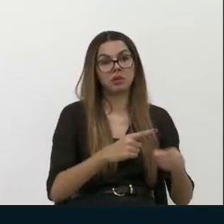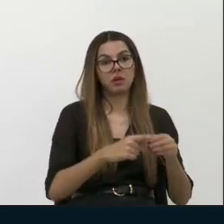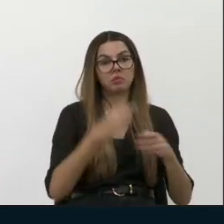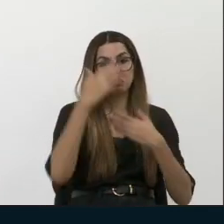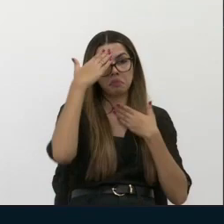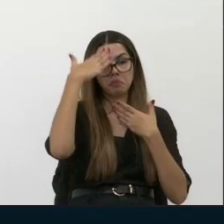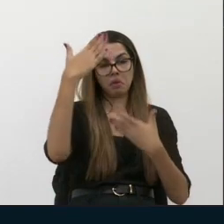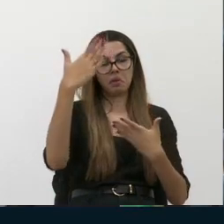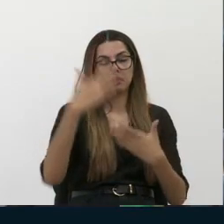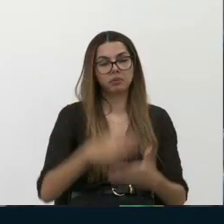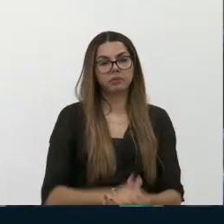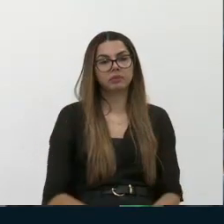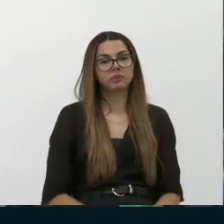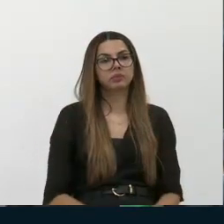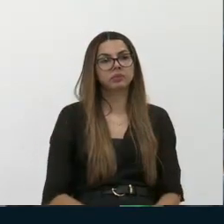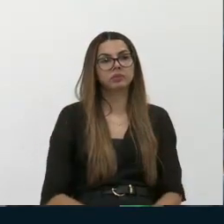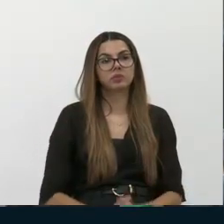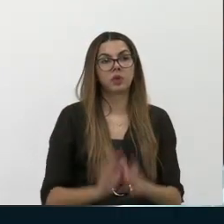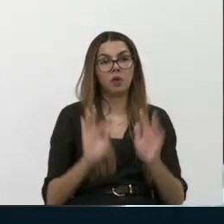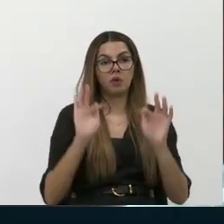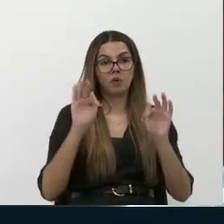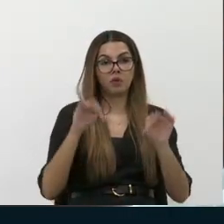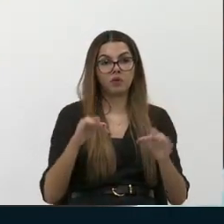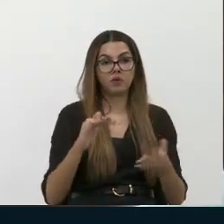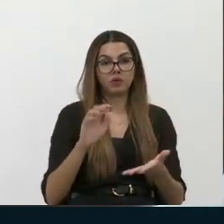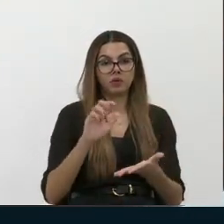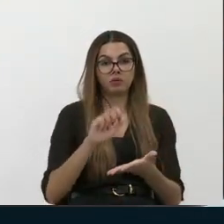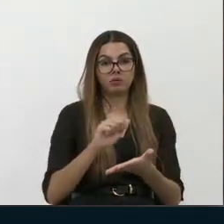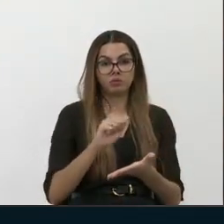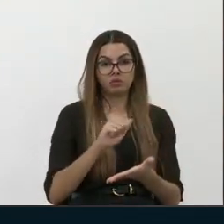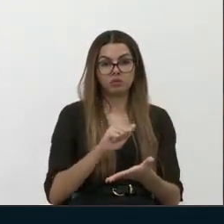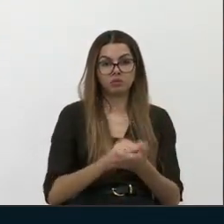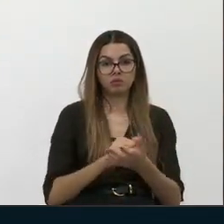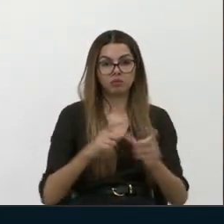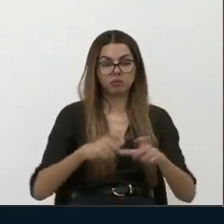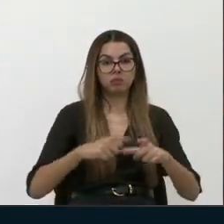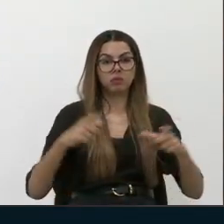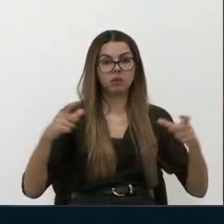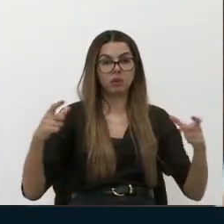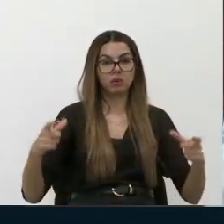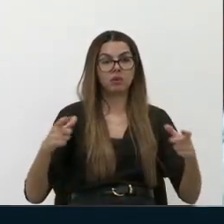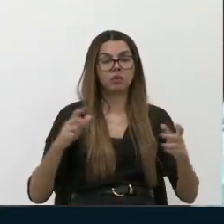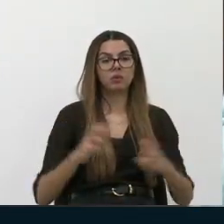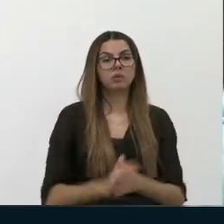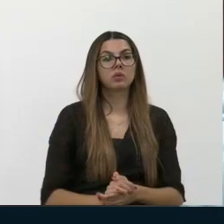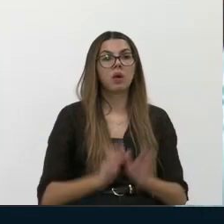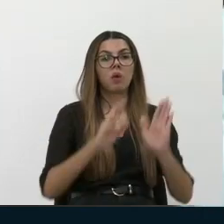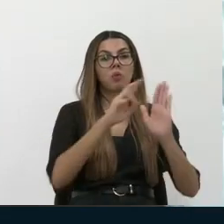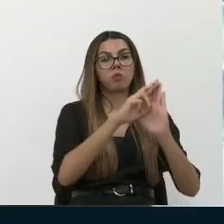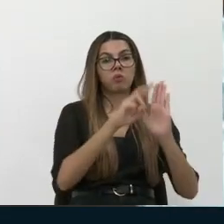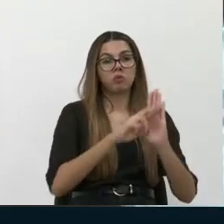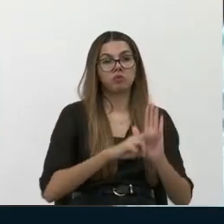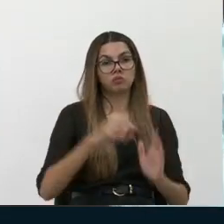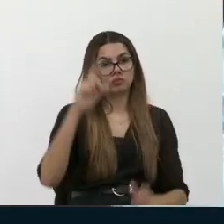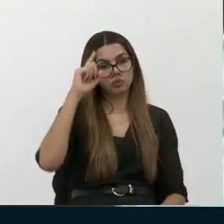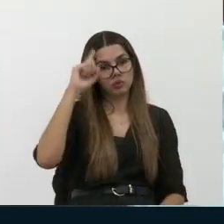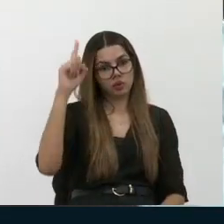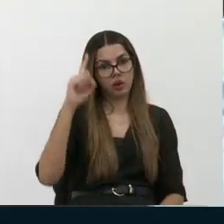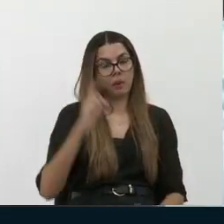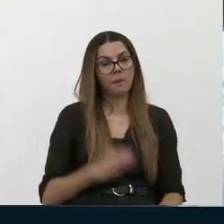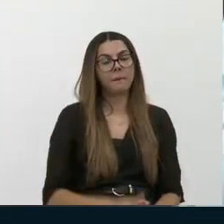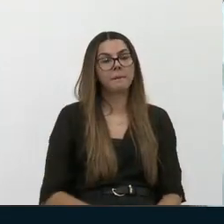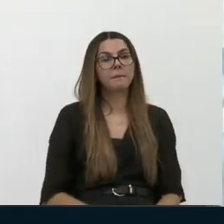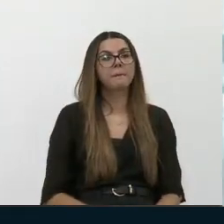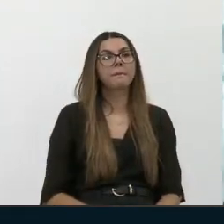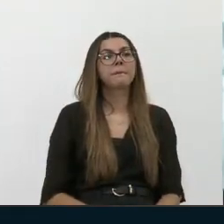obrigado. Tendo em vista o término do horário regimental destinado ao grande expediente, passemos à ordem do dia. Presidente. Pelo artigo